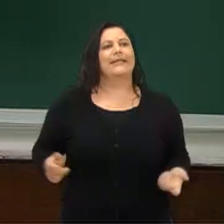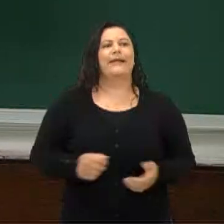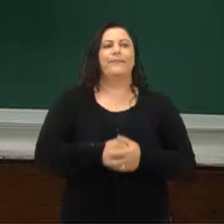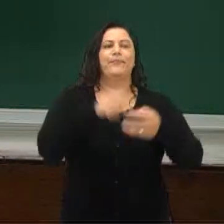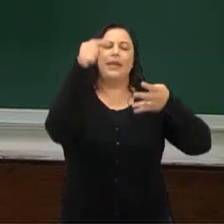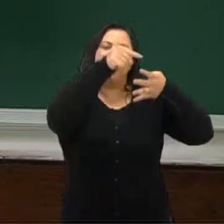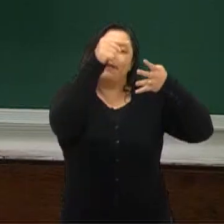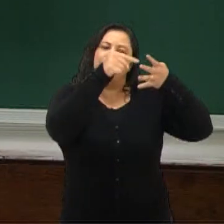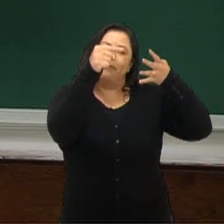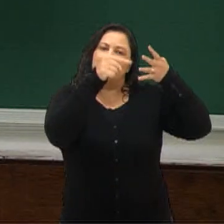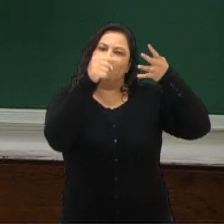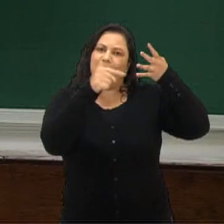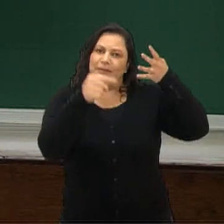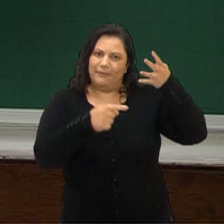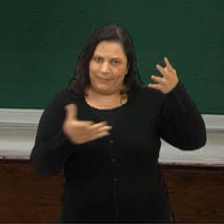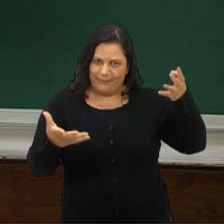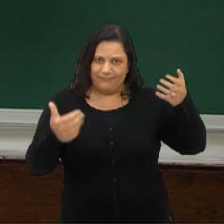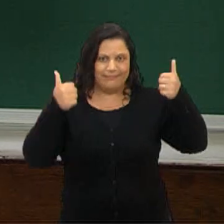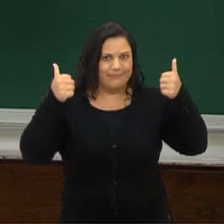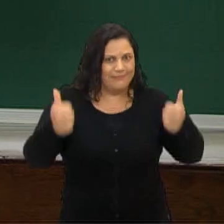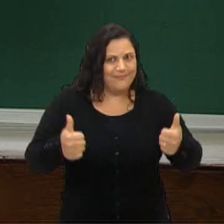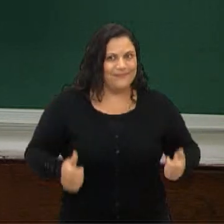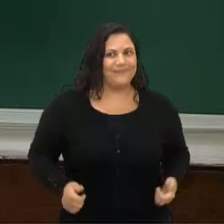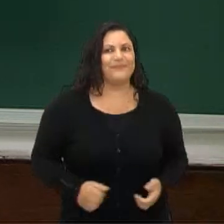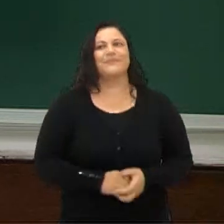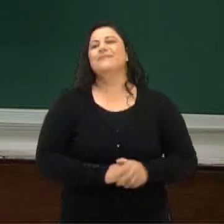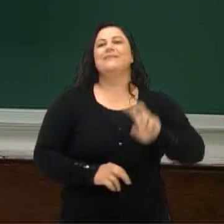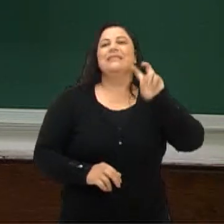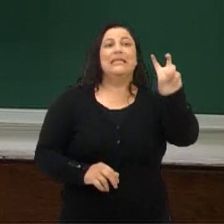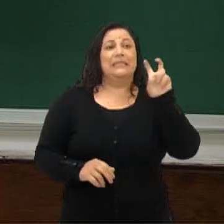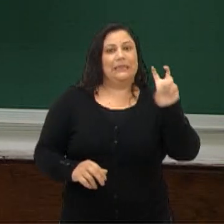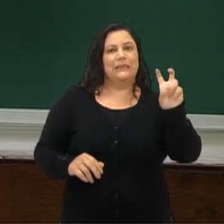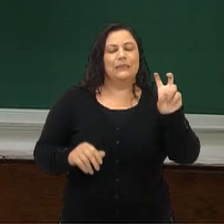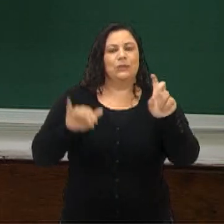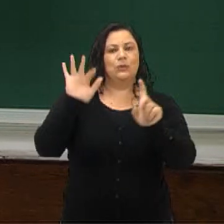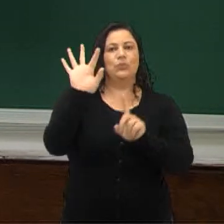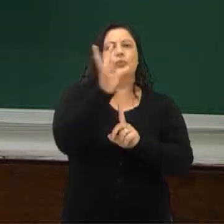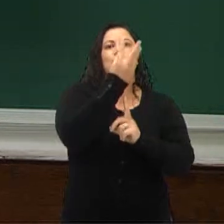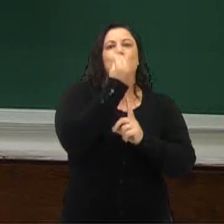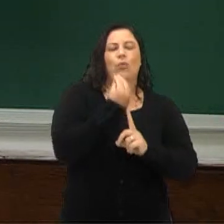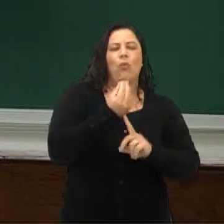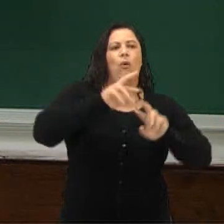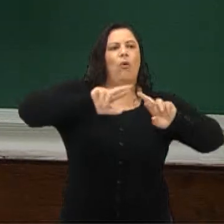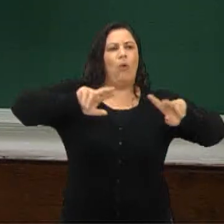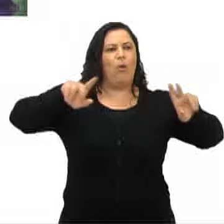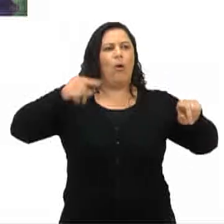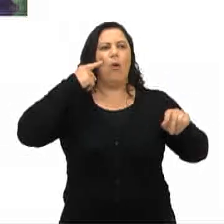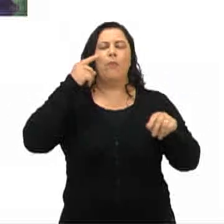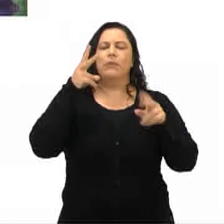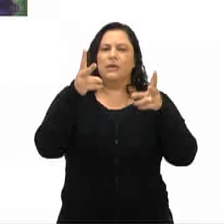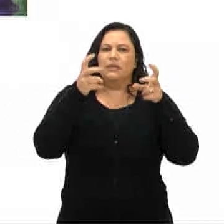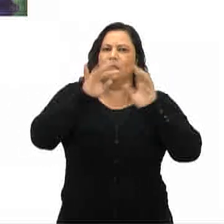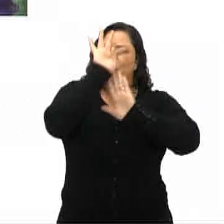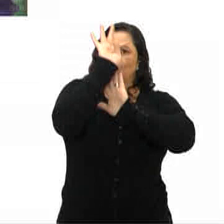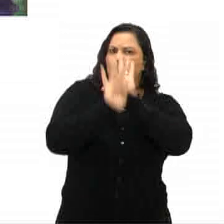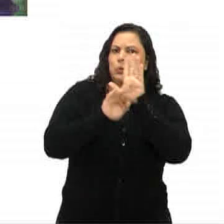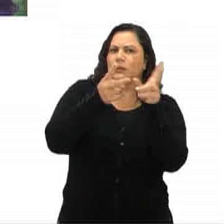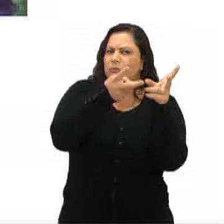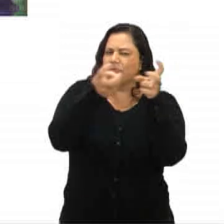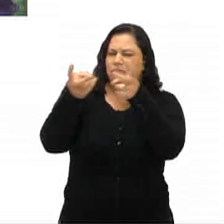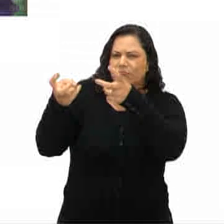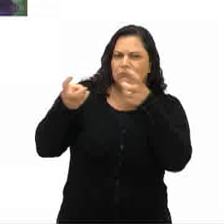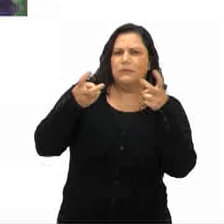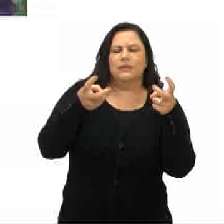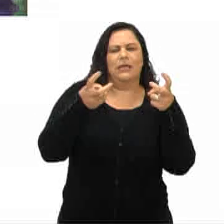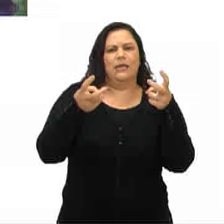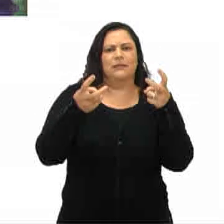do Gauguin e do Serrault. Temos aqui 5 obras, você vai pegar e vai relacionar, vou deixar o texto aqui, você vai analisar um pouquinho,